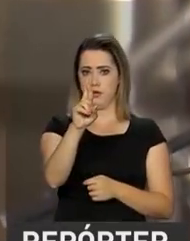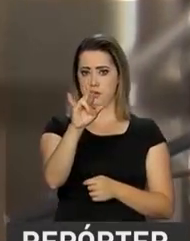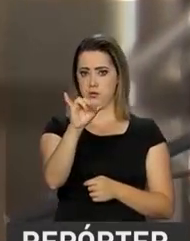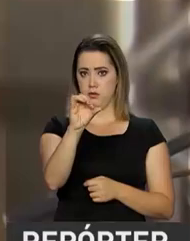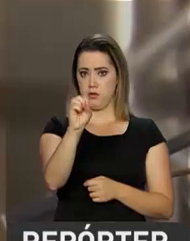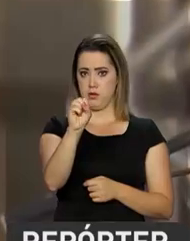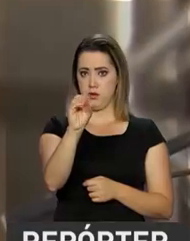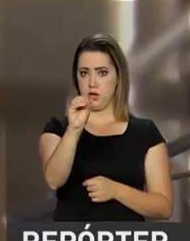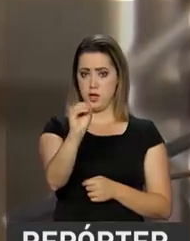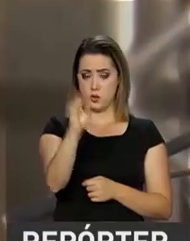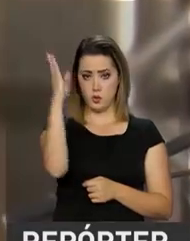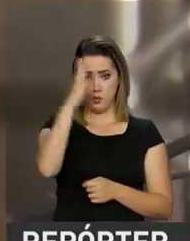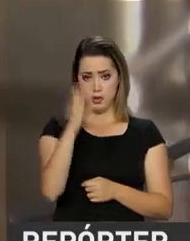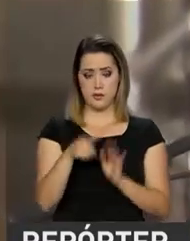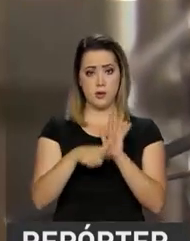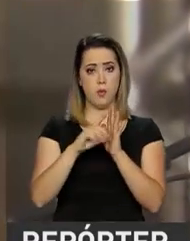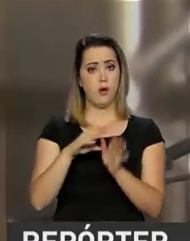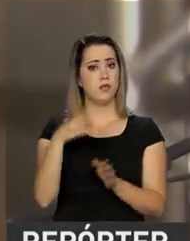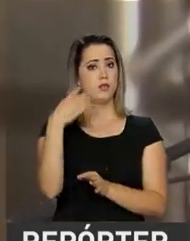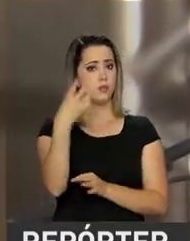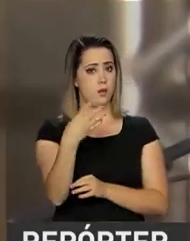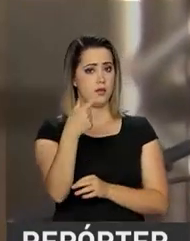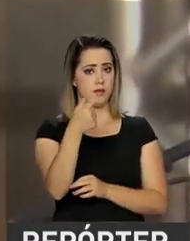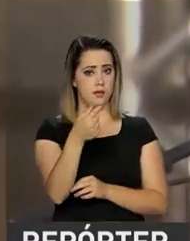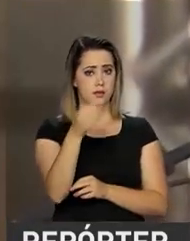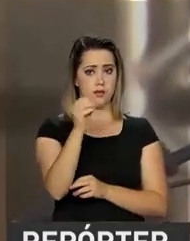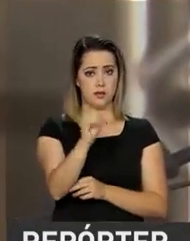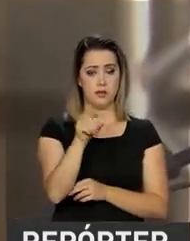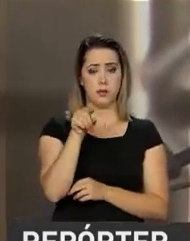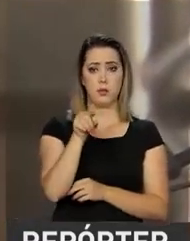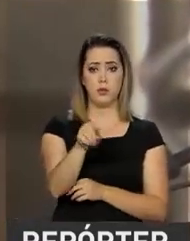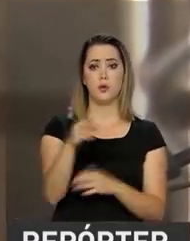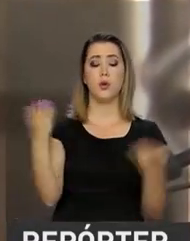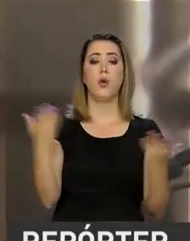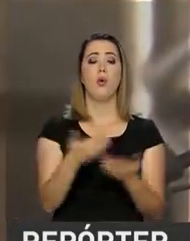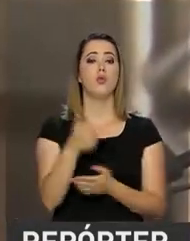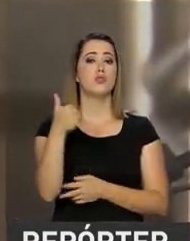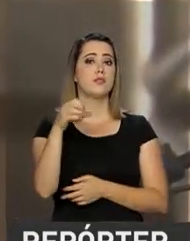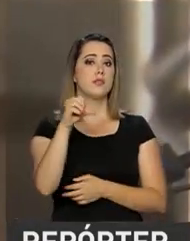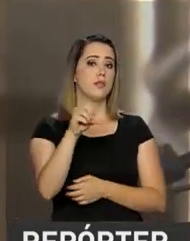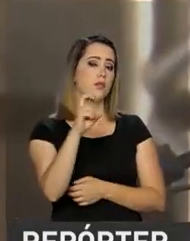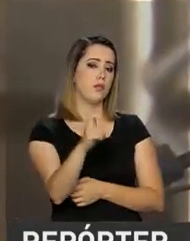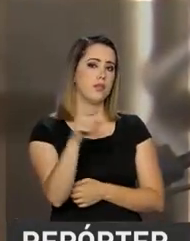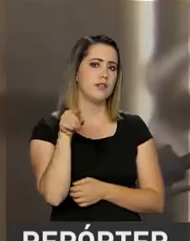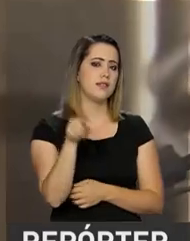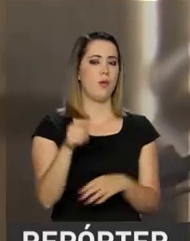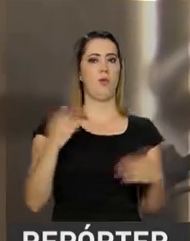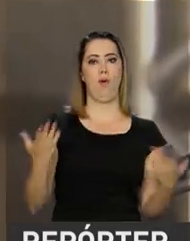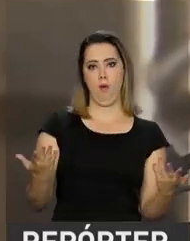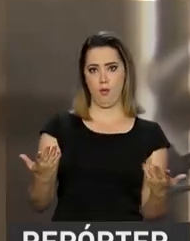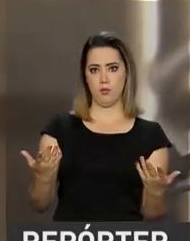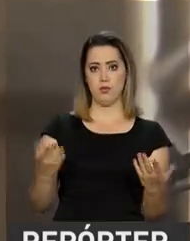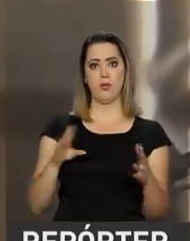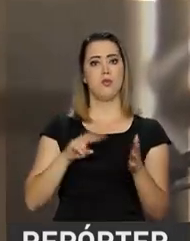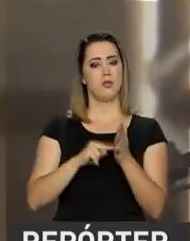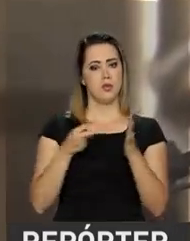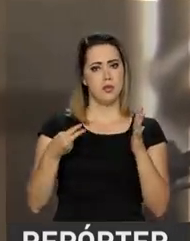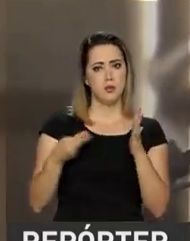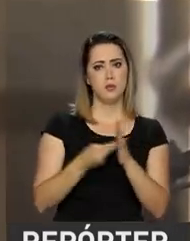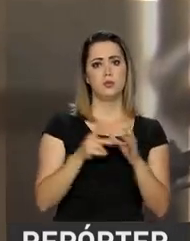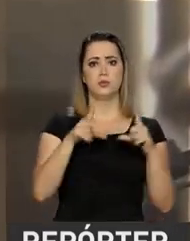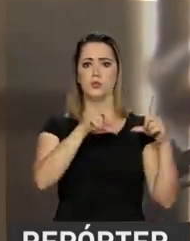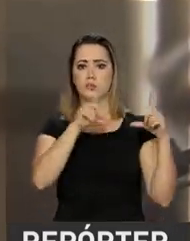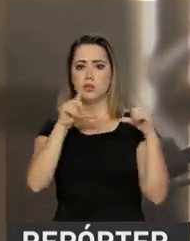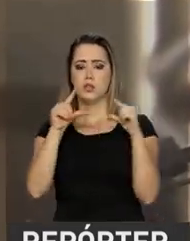470 pontos negativos quando o governo hoje está em 195 pontos portanto caiu sensivelmente logo